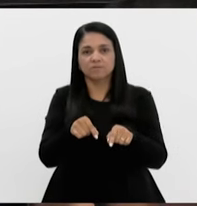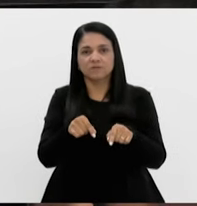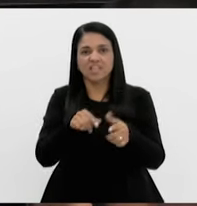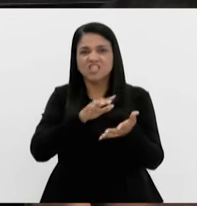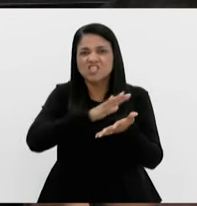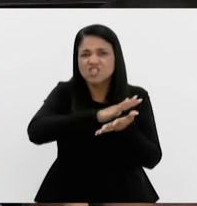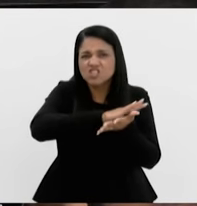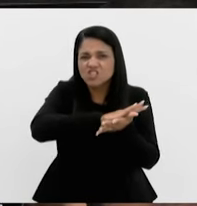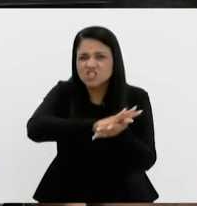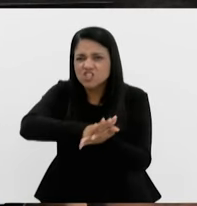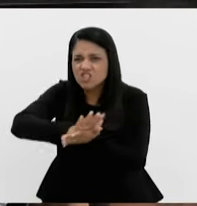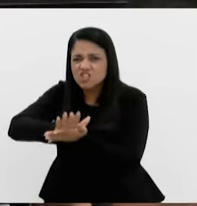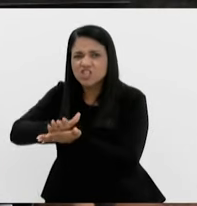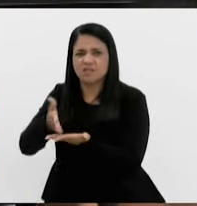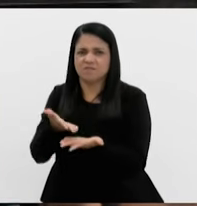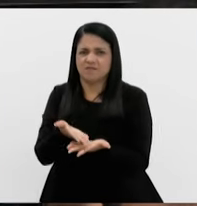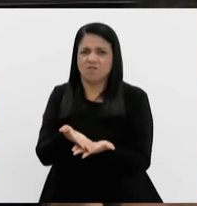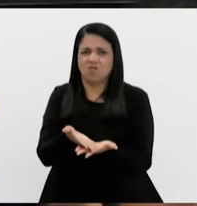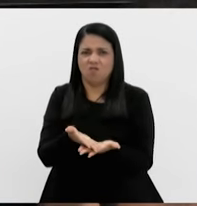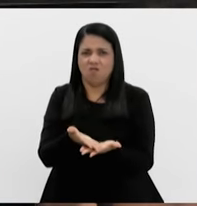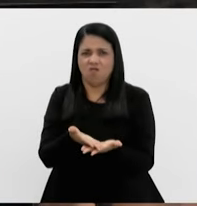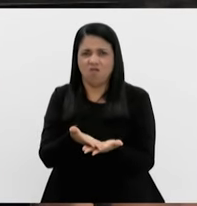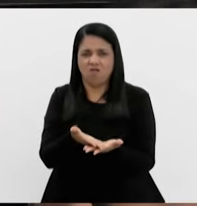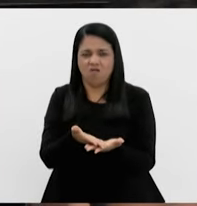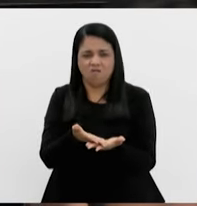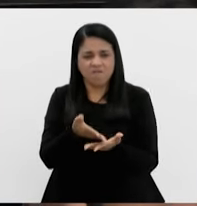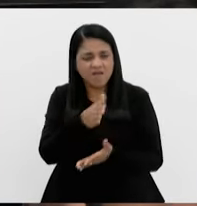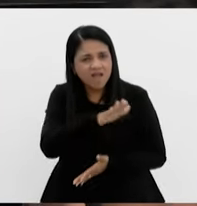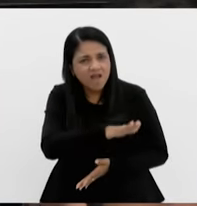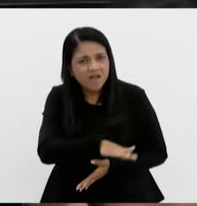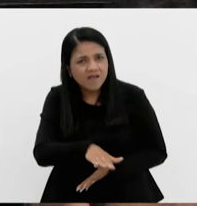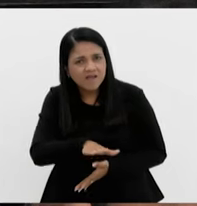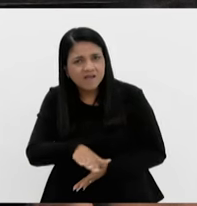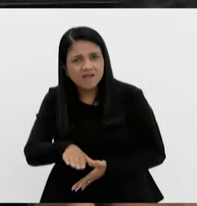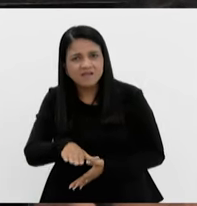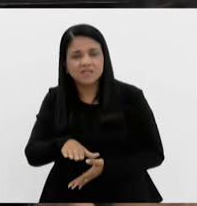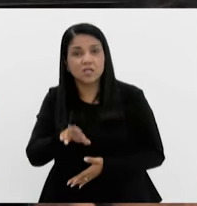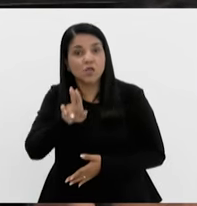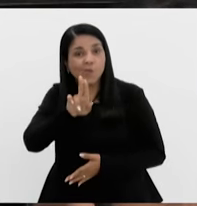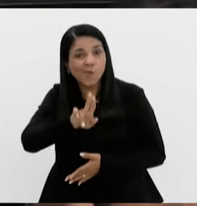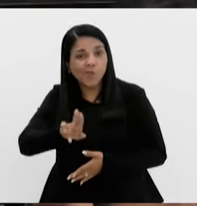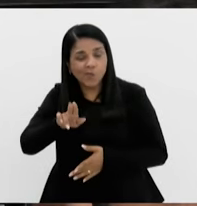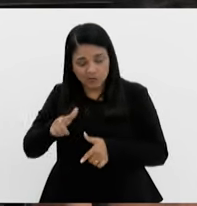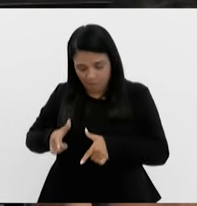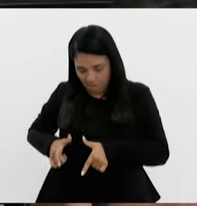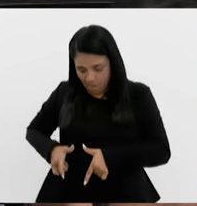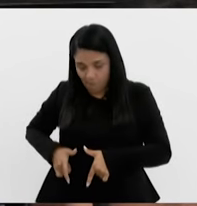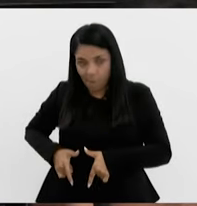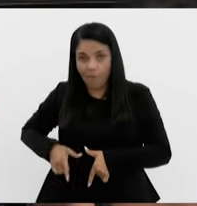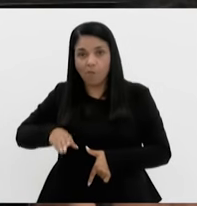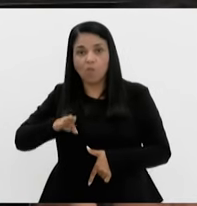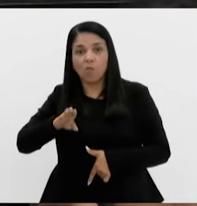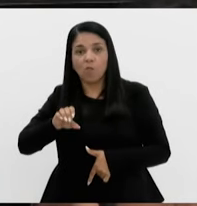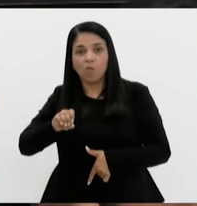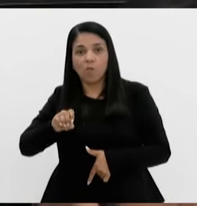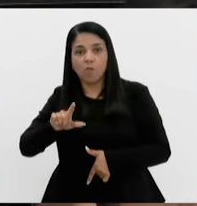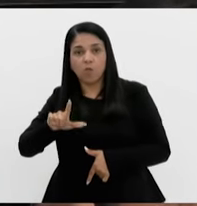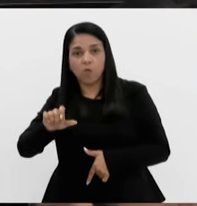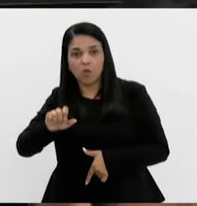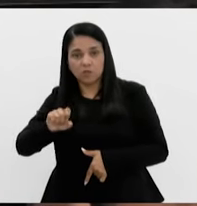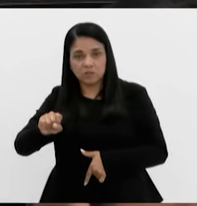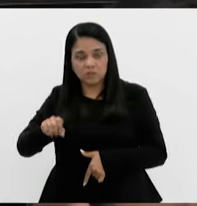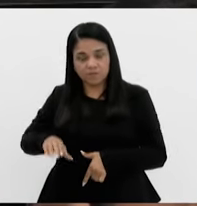discriminatória Alan Lopes em relação a uma criança que usa uma bolsa de colostomia e que foi desmatricular